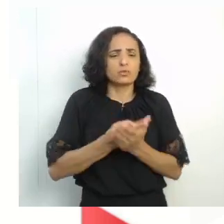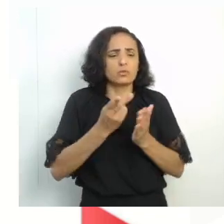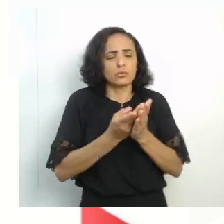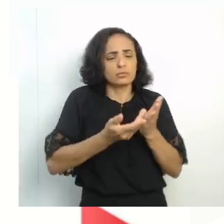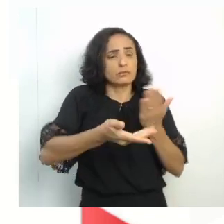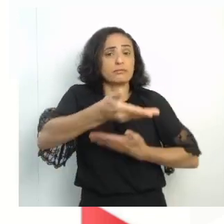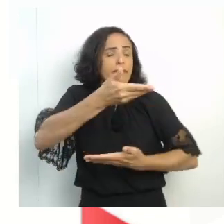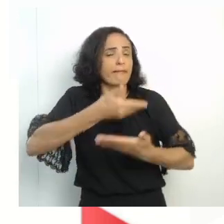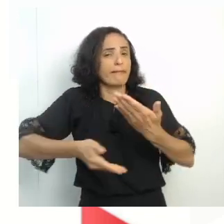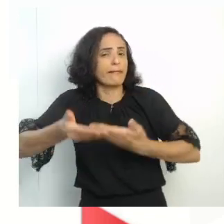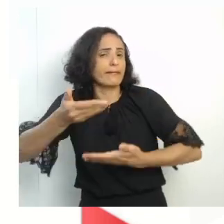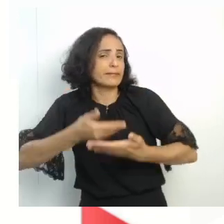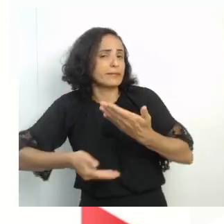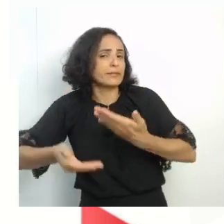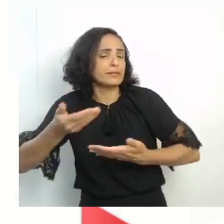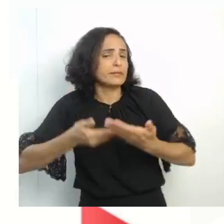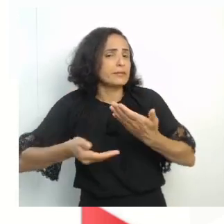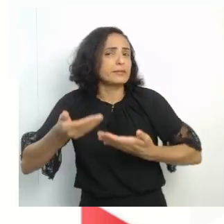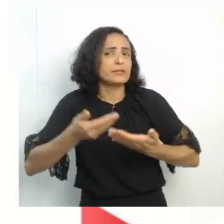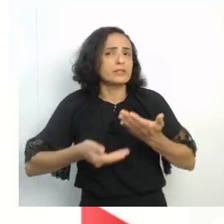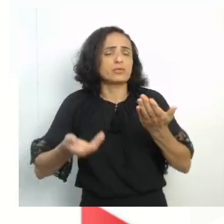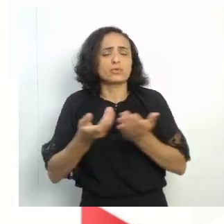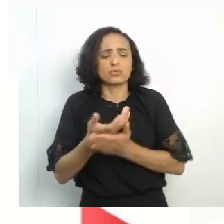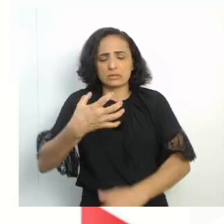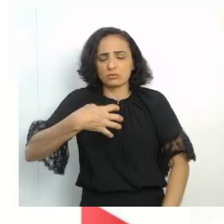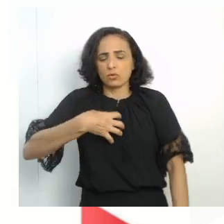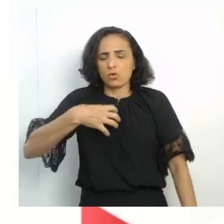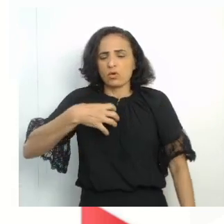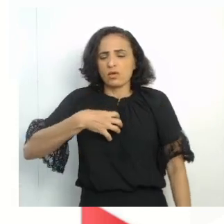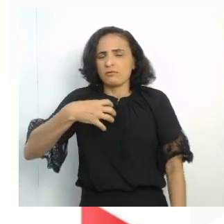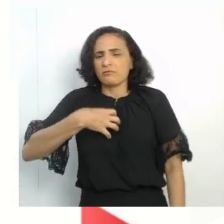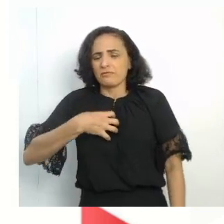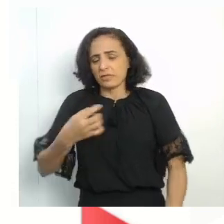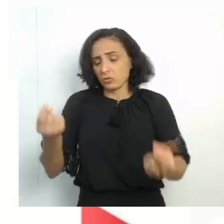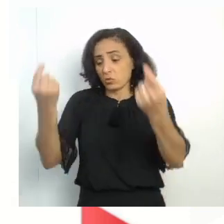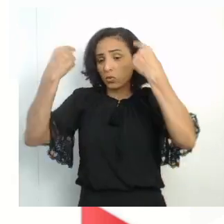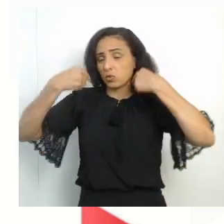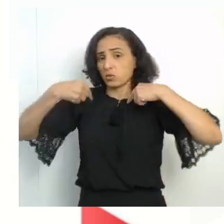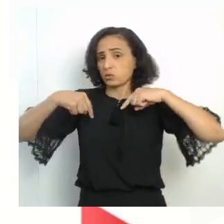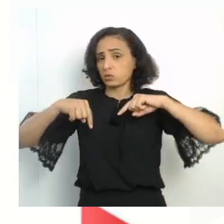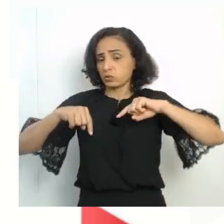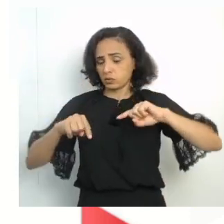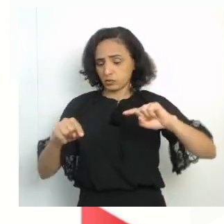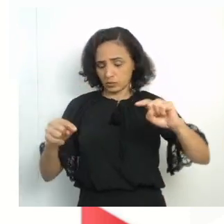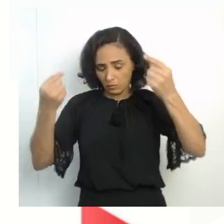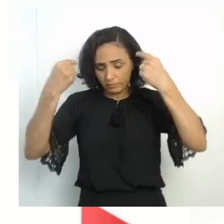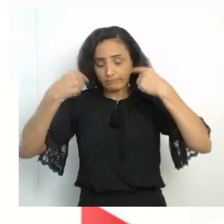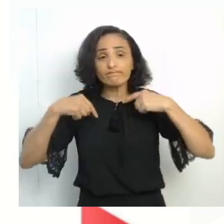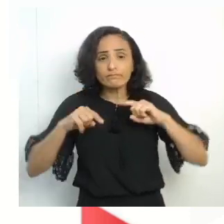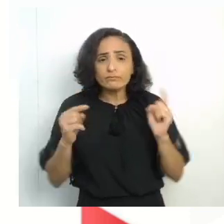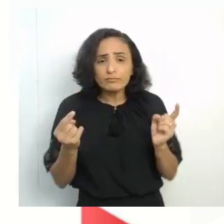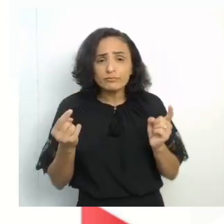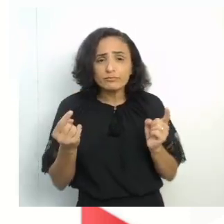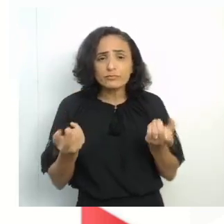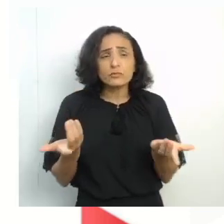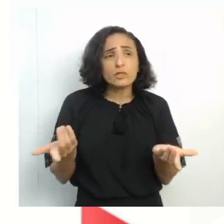à questão, né, dos efeitos que vão causar no seu organismo determinados tipos de